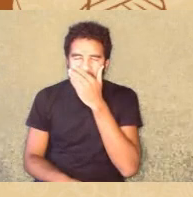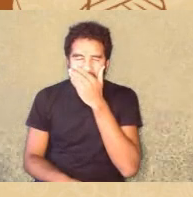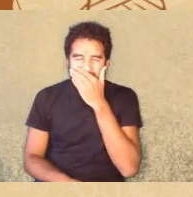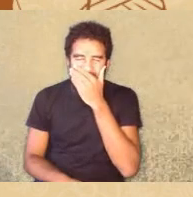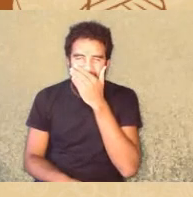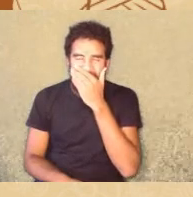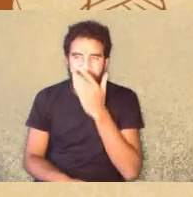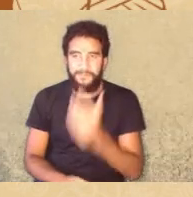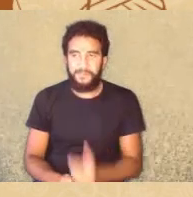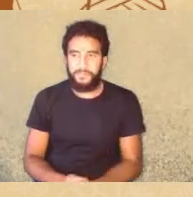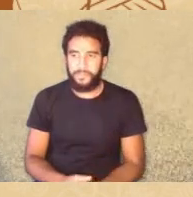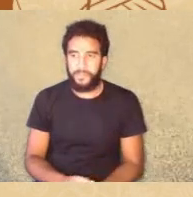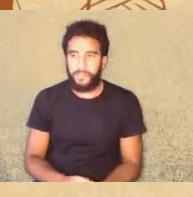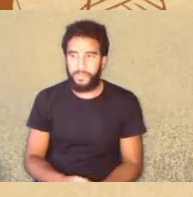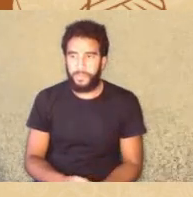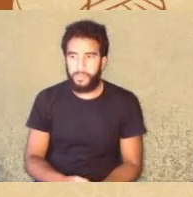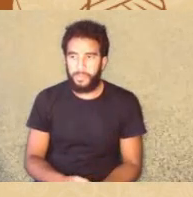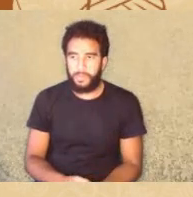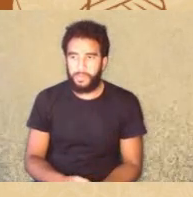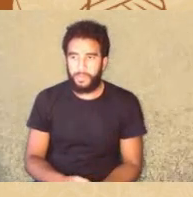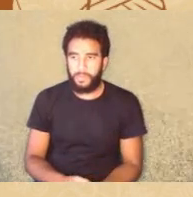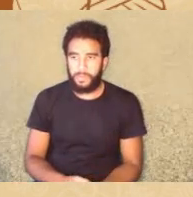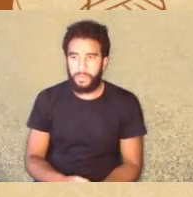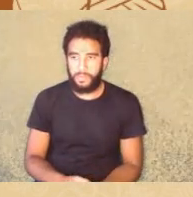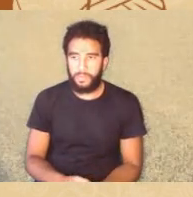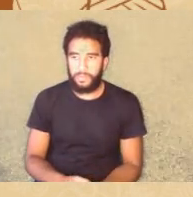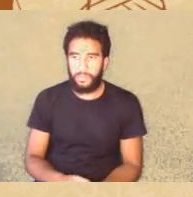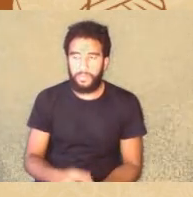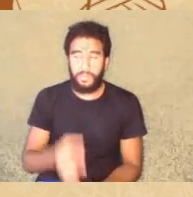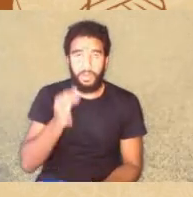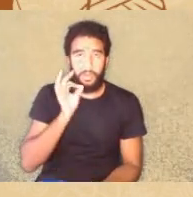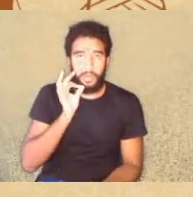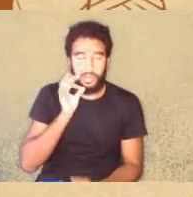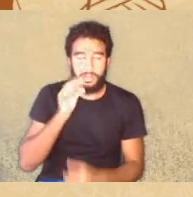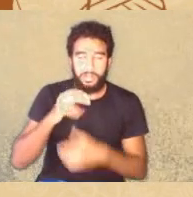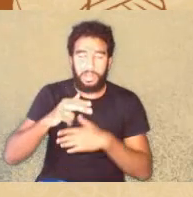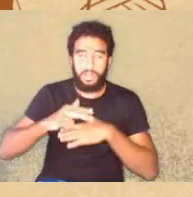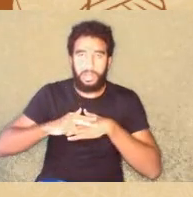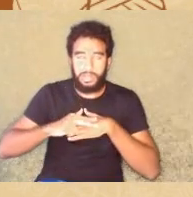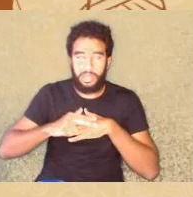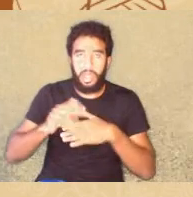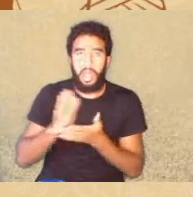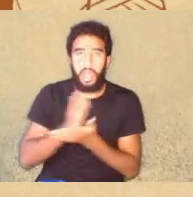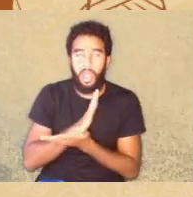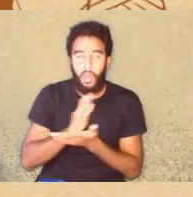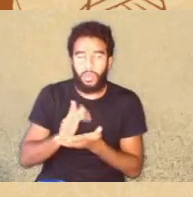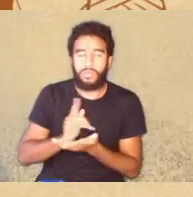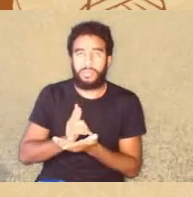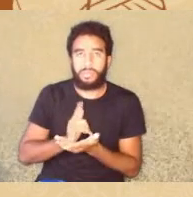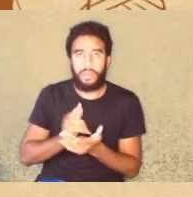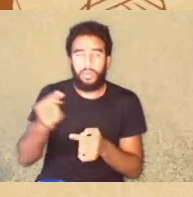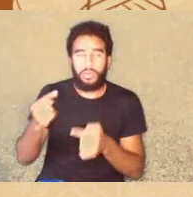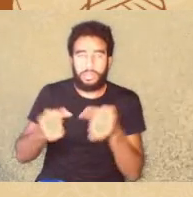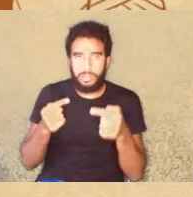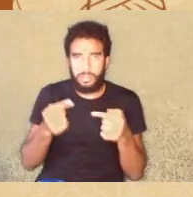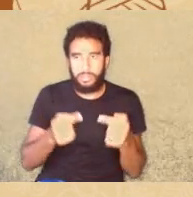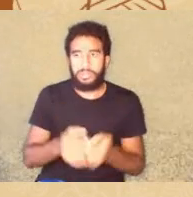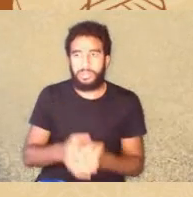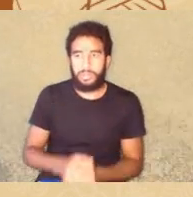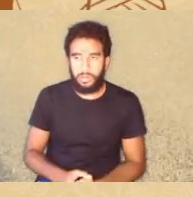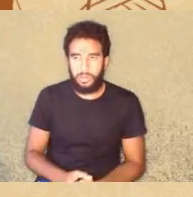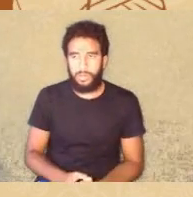Pierre, entre psicanalistas, alguns psicanalistas têm tido uma discussão significativa de